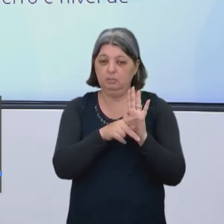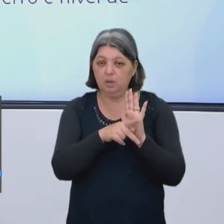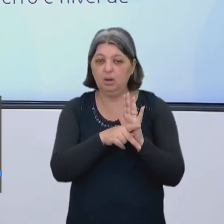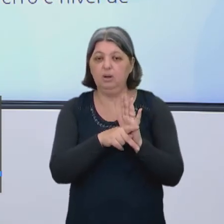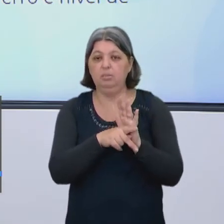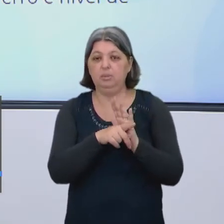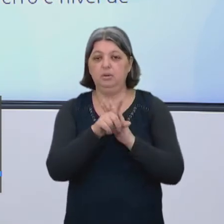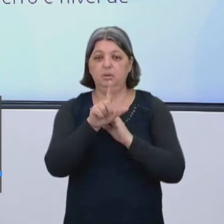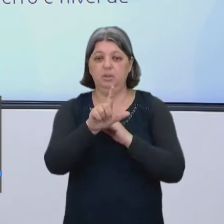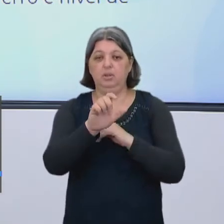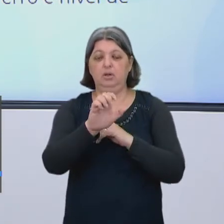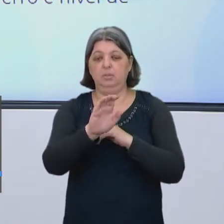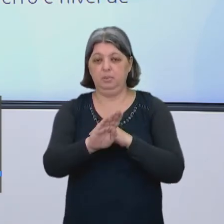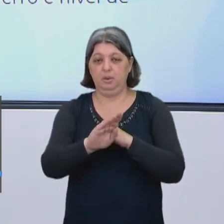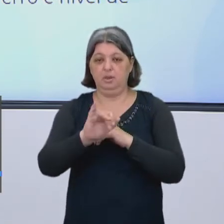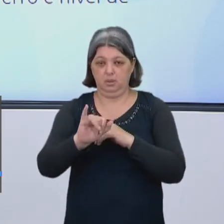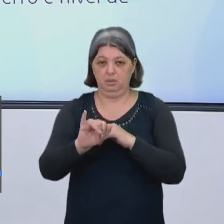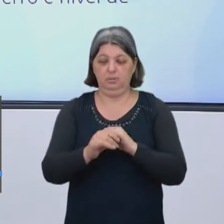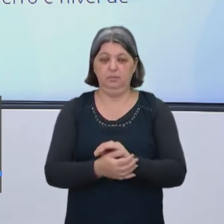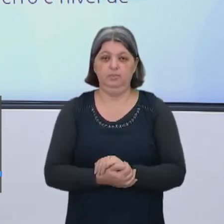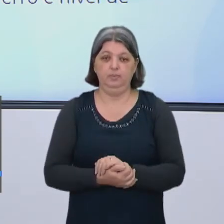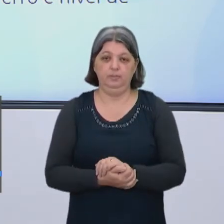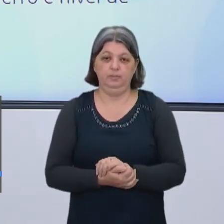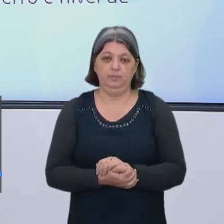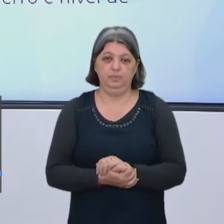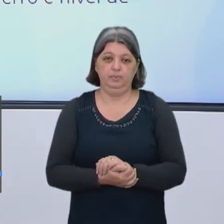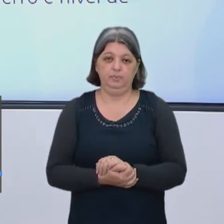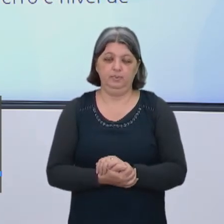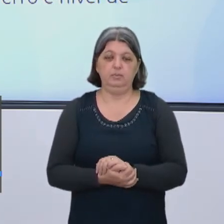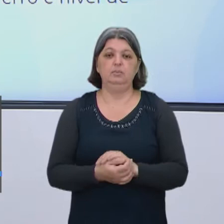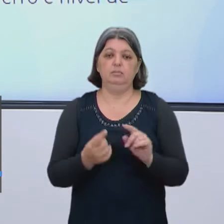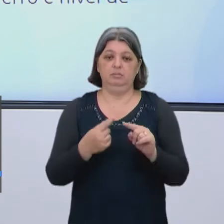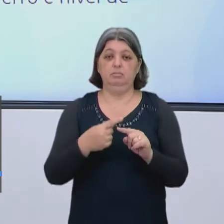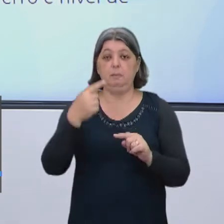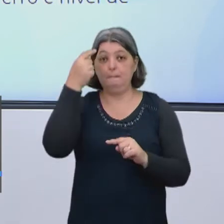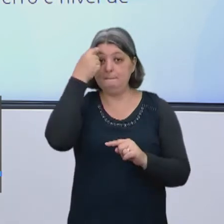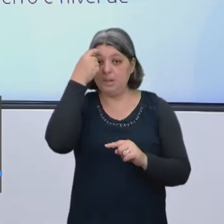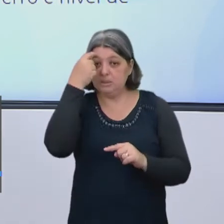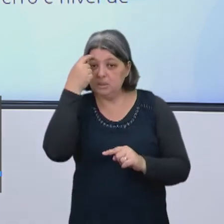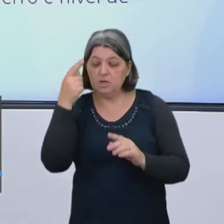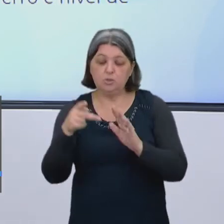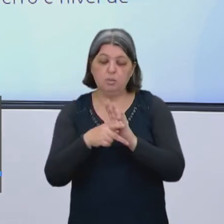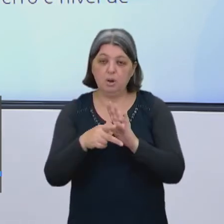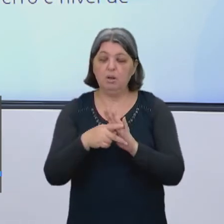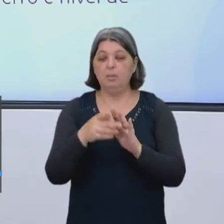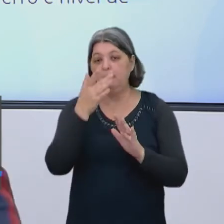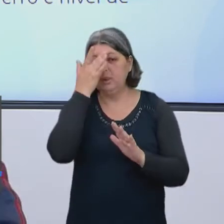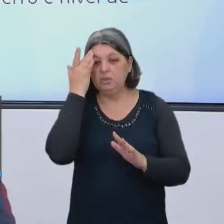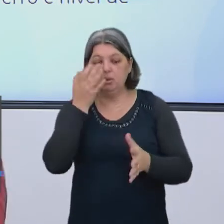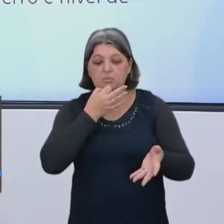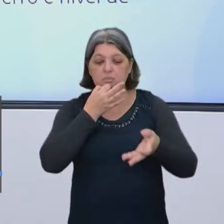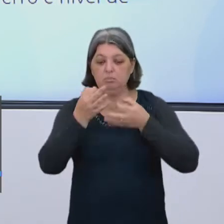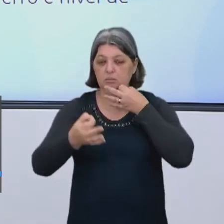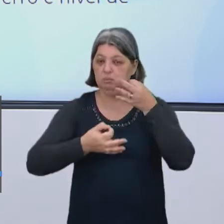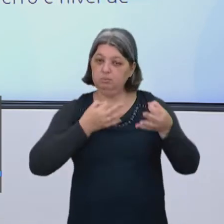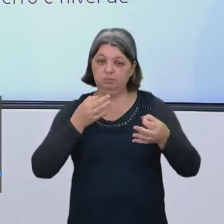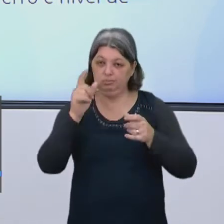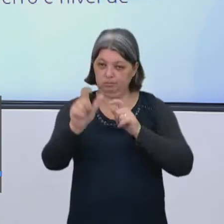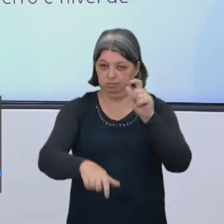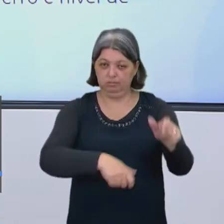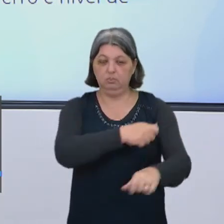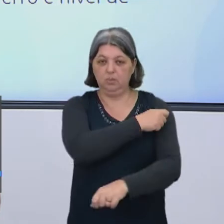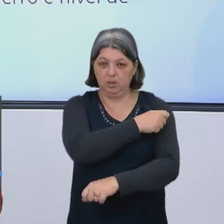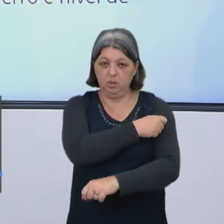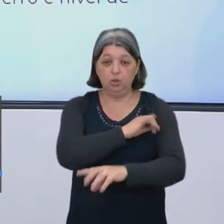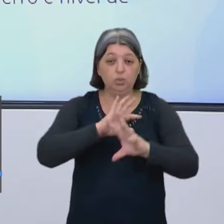Base Nacional, que é formar um indivíduo pensante, crítico em relação a tudo que acontece ao seu redor,